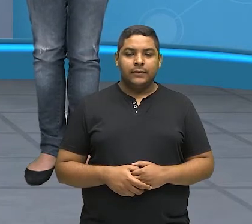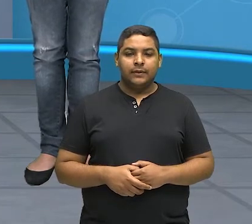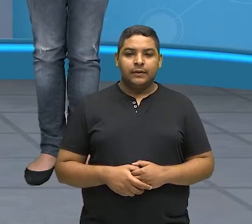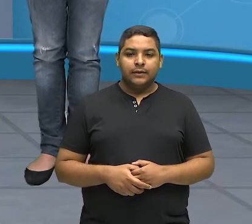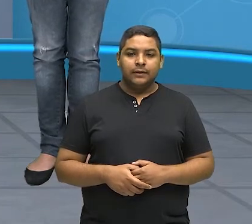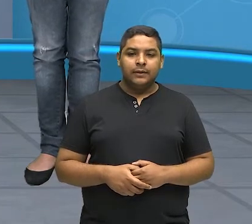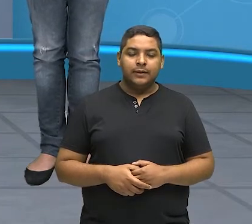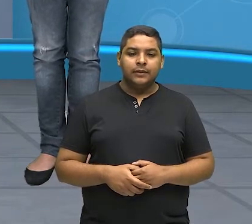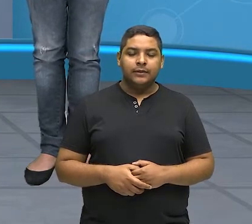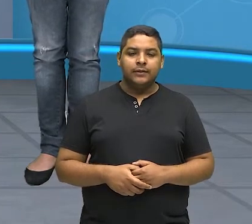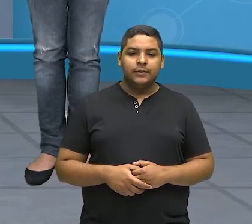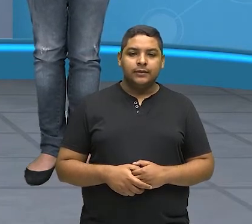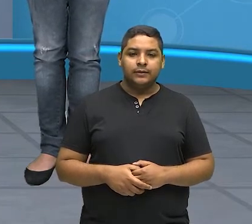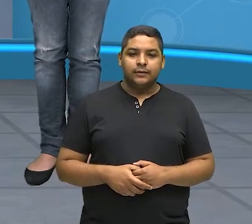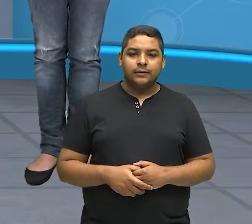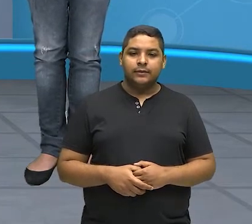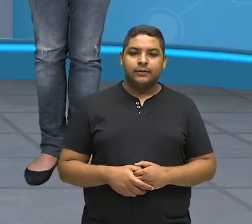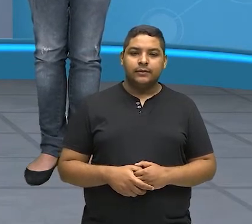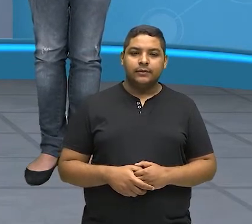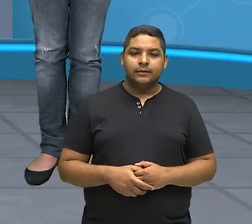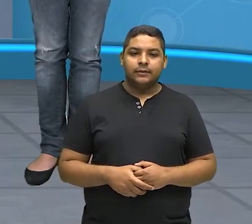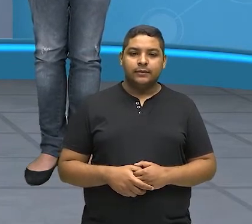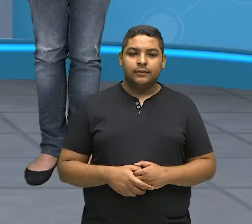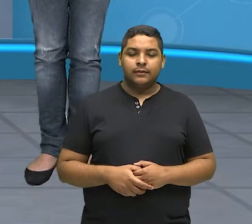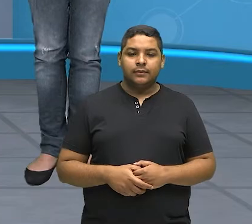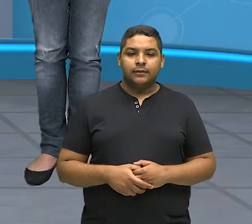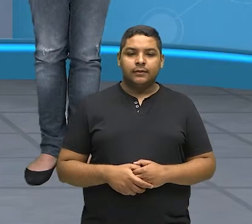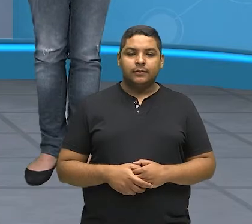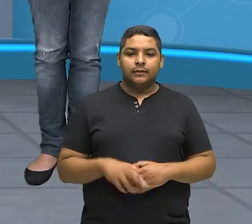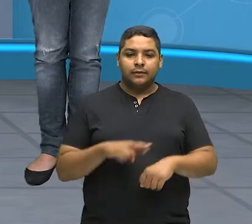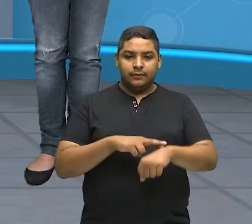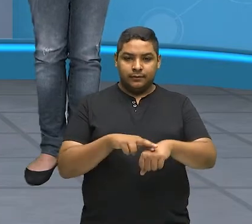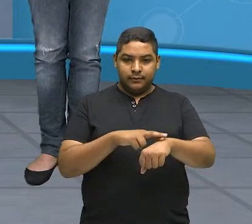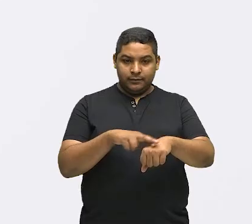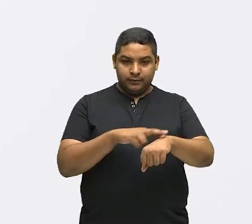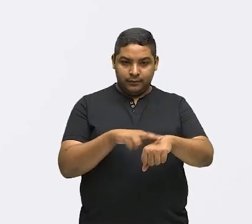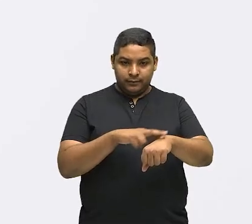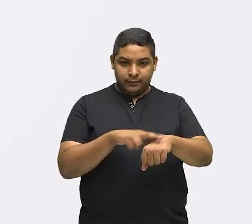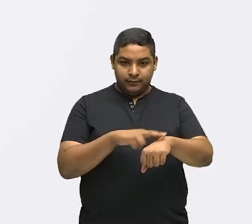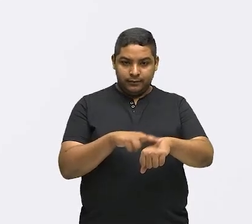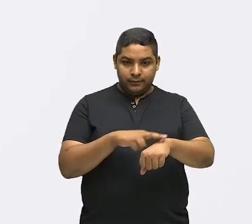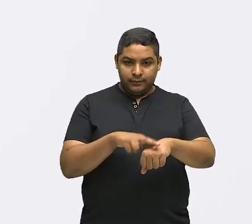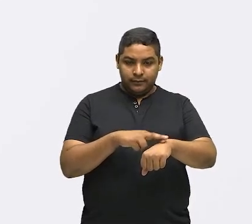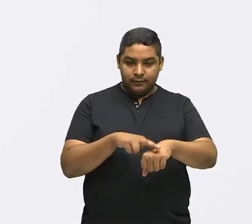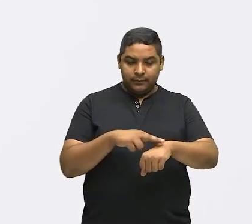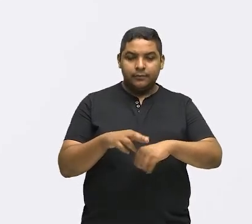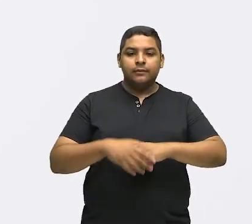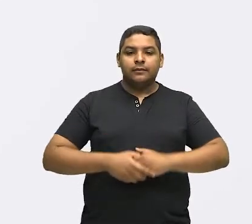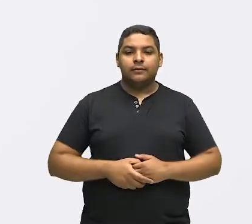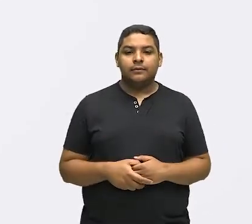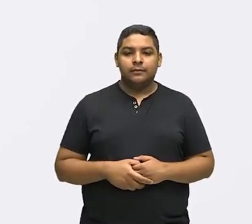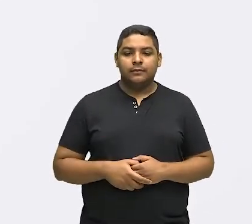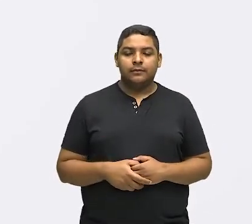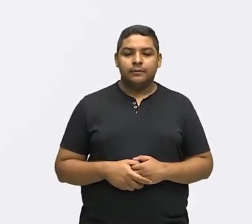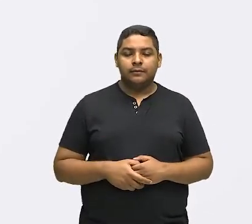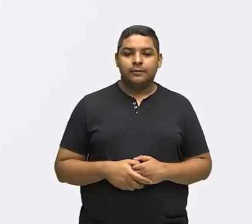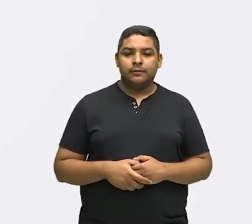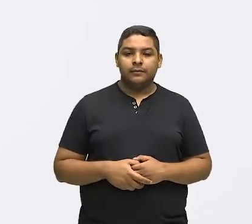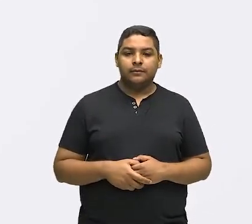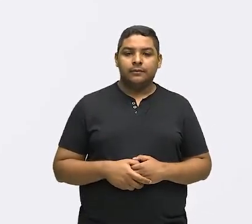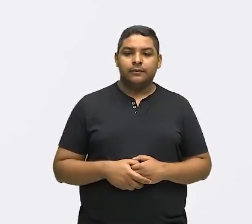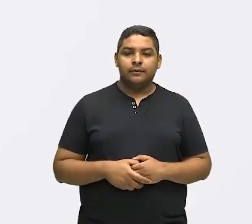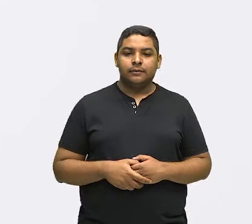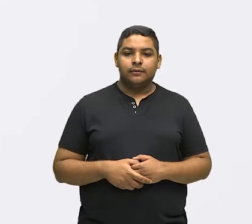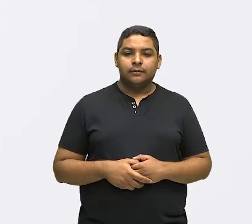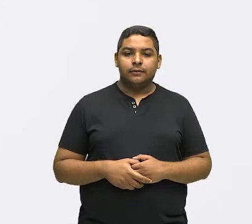aí no purple, não posso esquecer do purple, mas uma cor linda, maravilhosa também. Purple, que é o roxo. E só para a gente